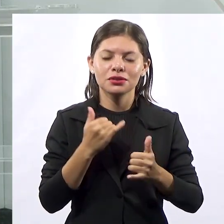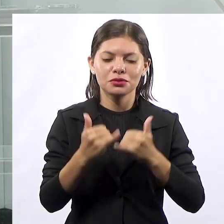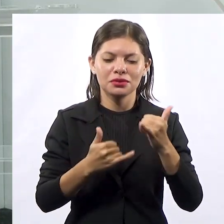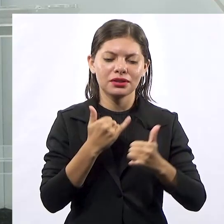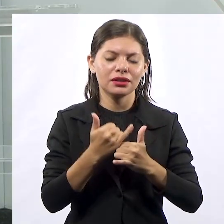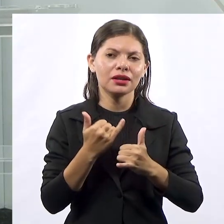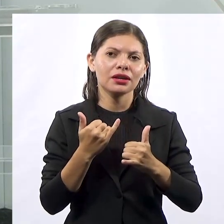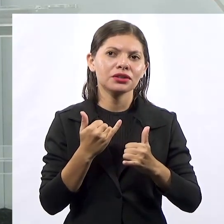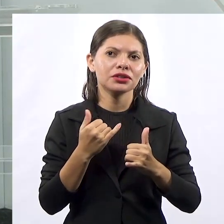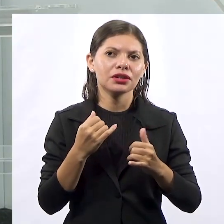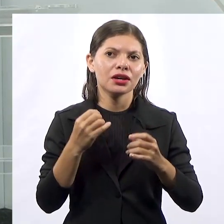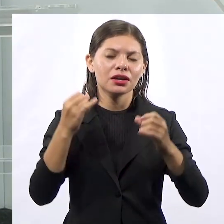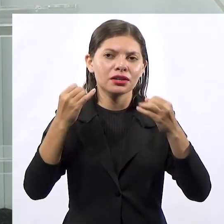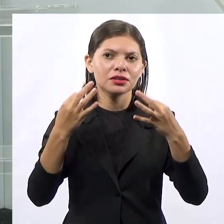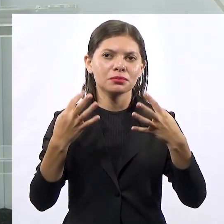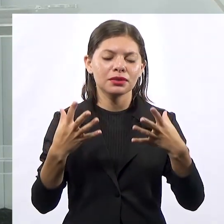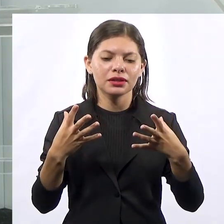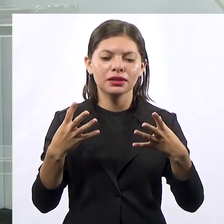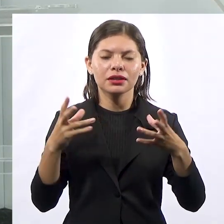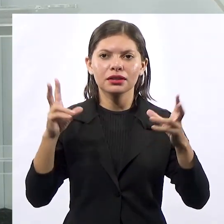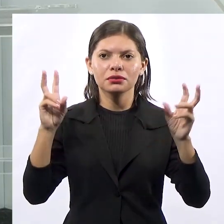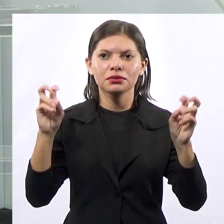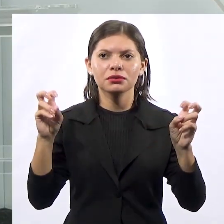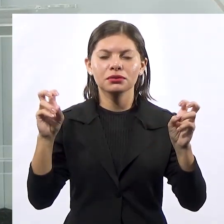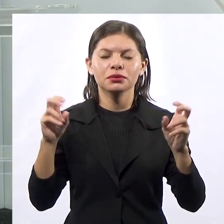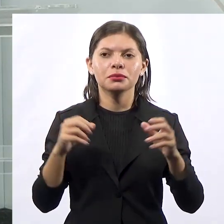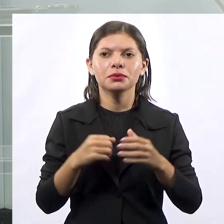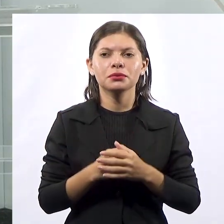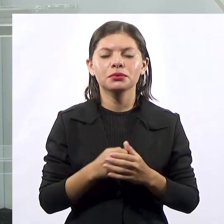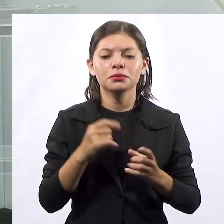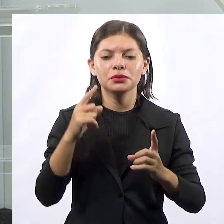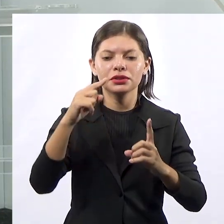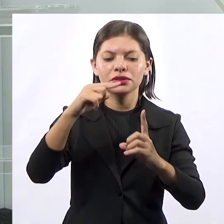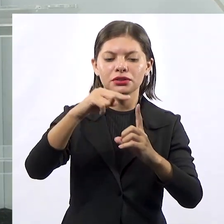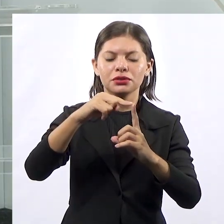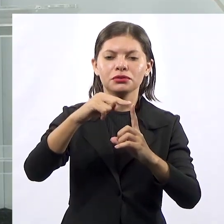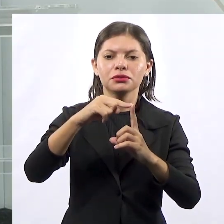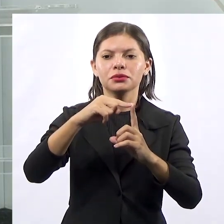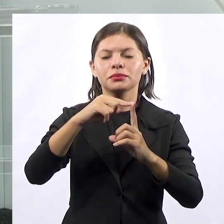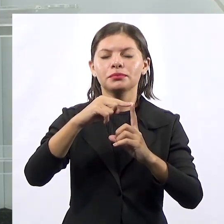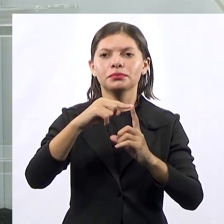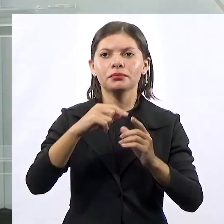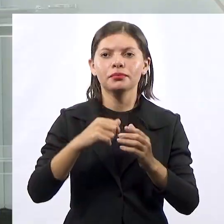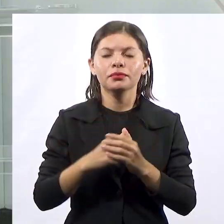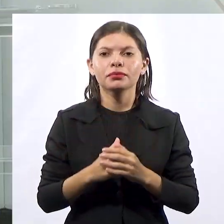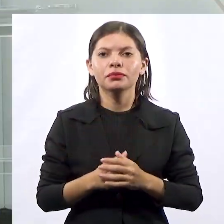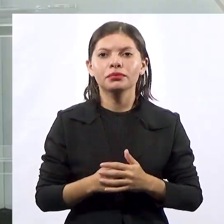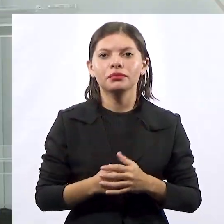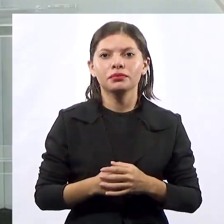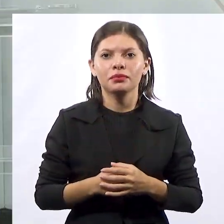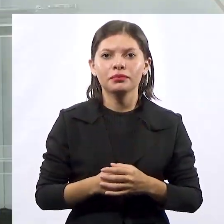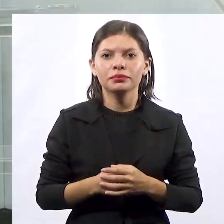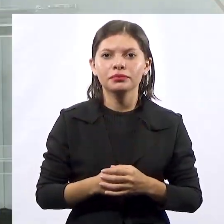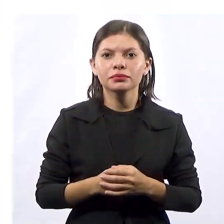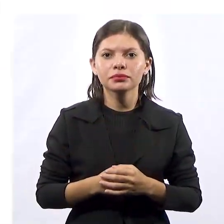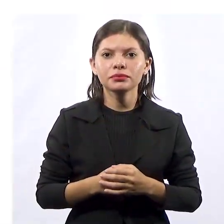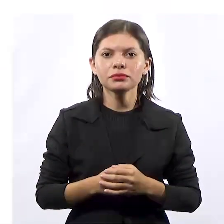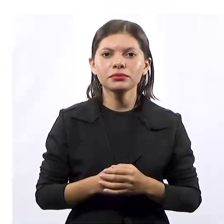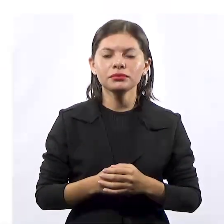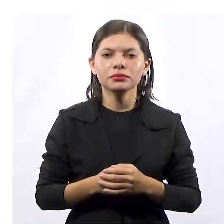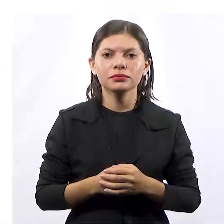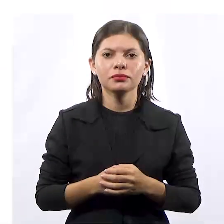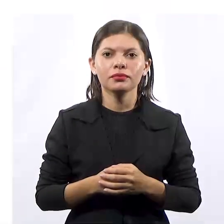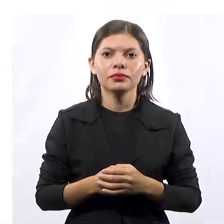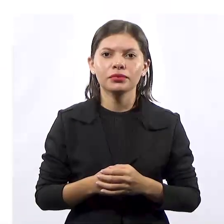Então, explique no início do tópico qual era o objetivo ao abordar, né? Ao direcionar o diálogo para